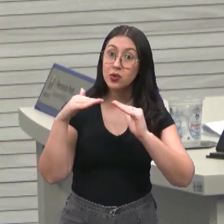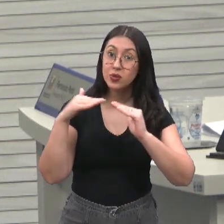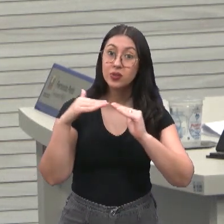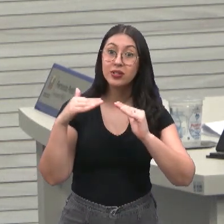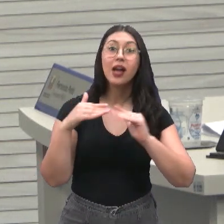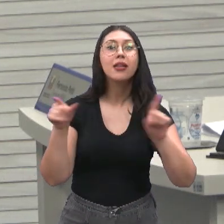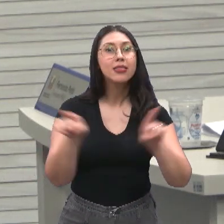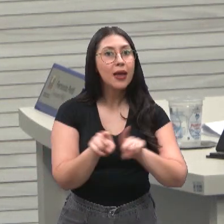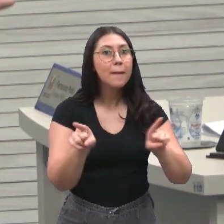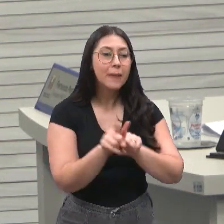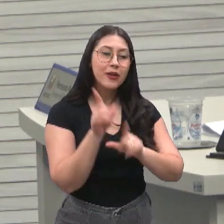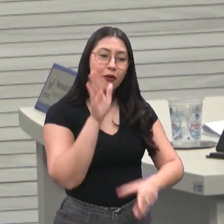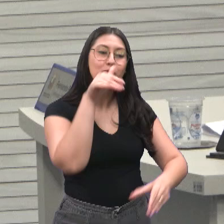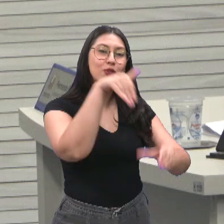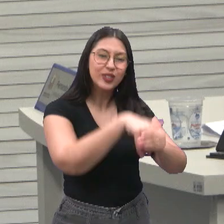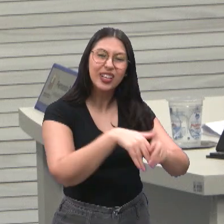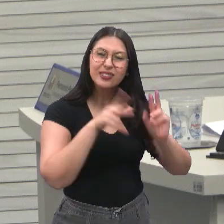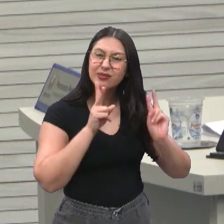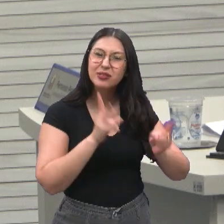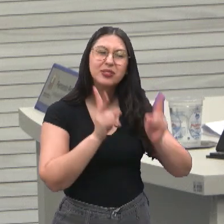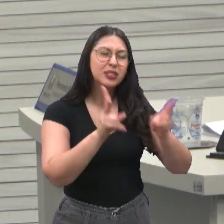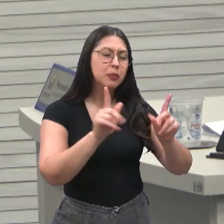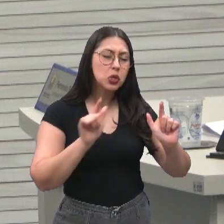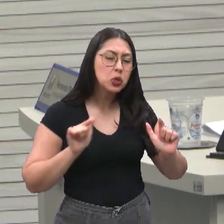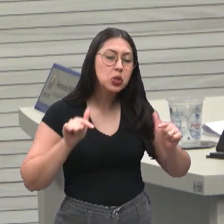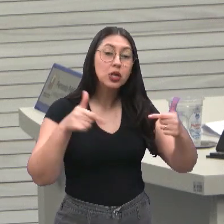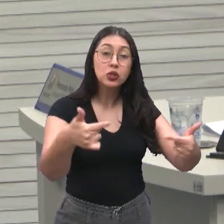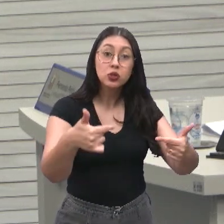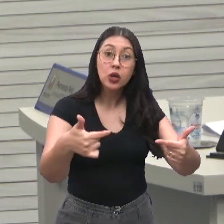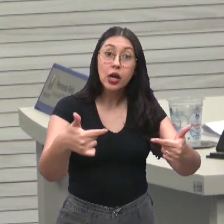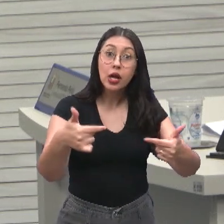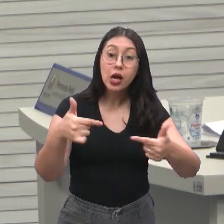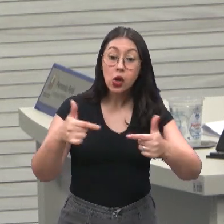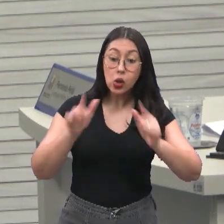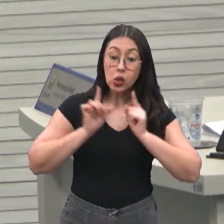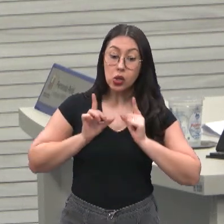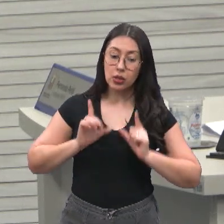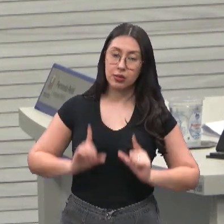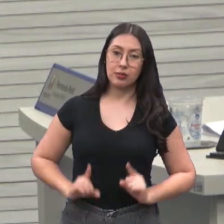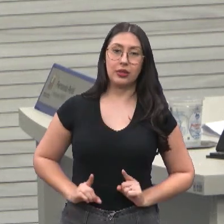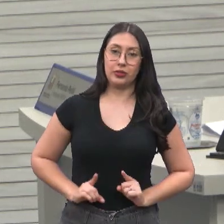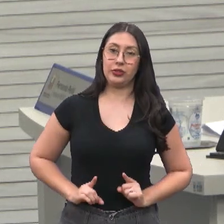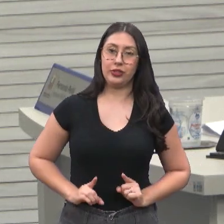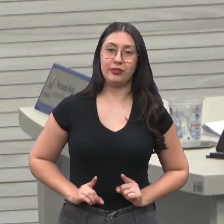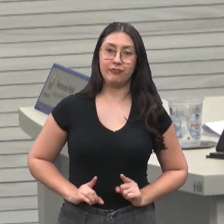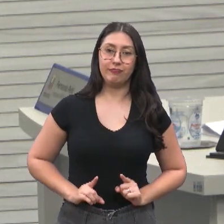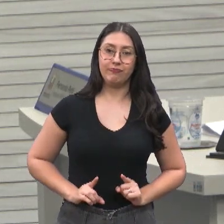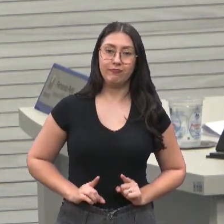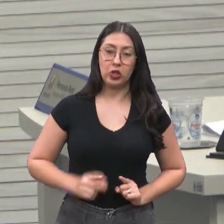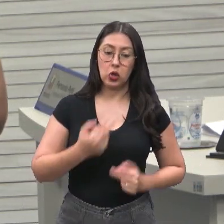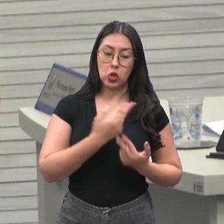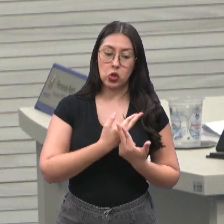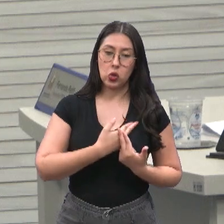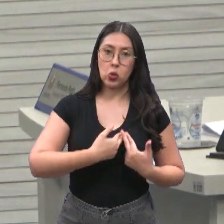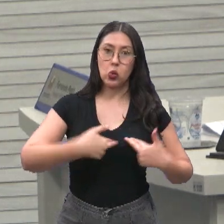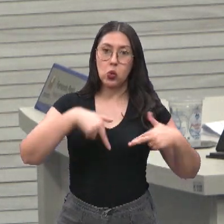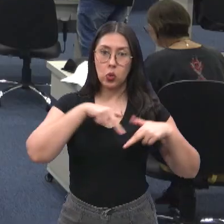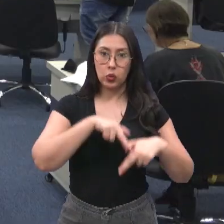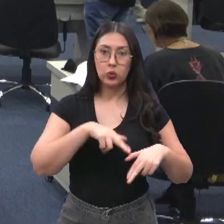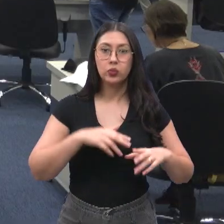votarei favorável em qualquer uma das ações que dignifique esse momento de luto das famílias.